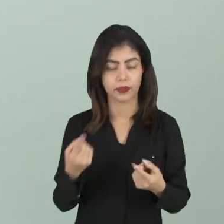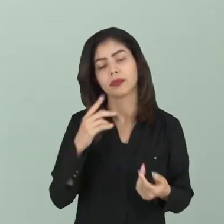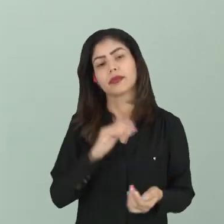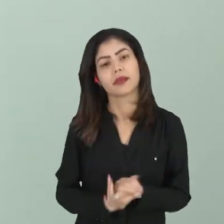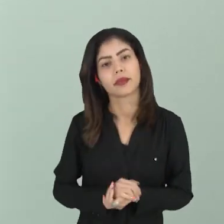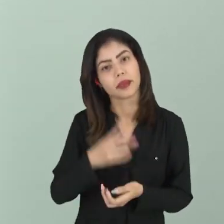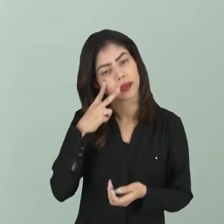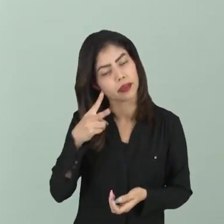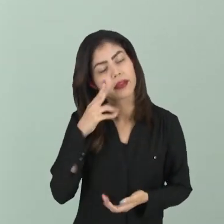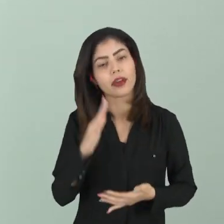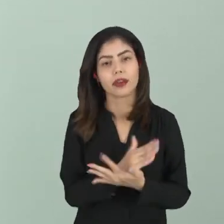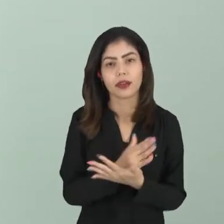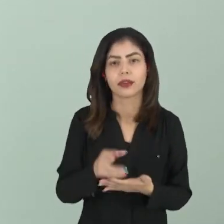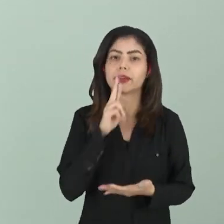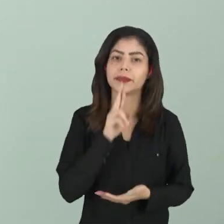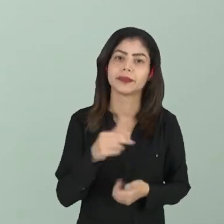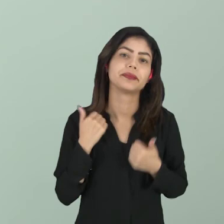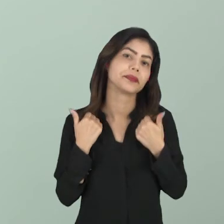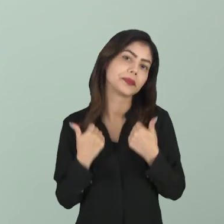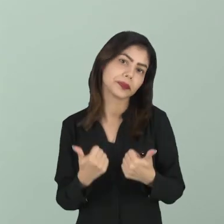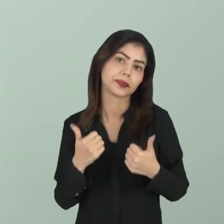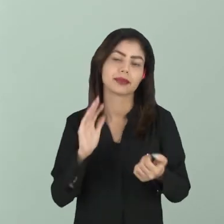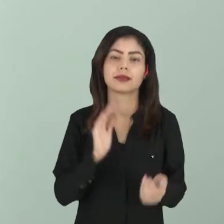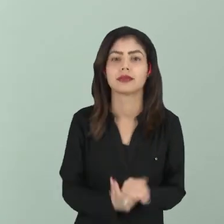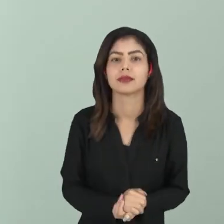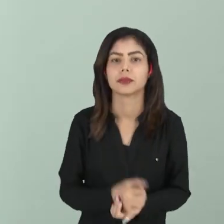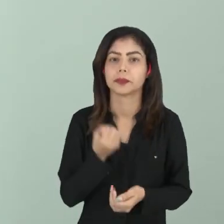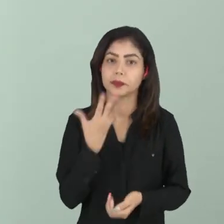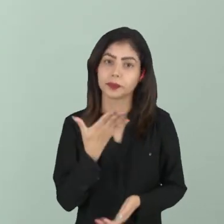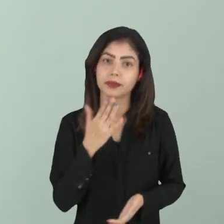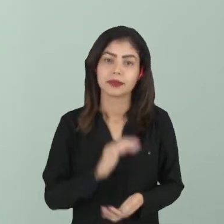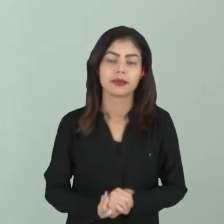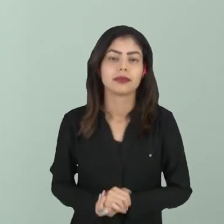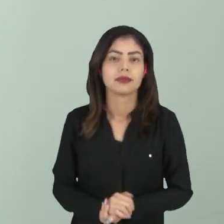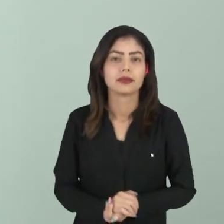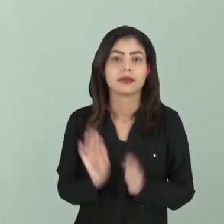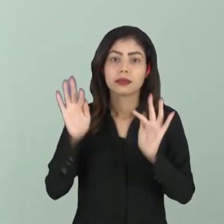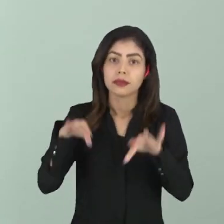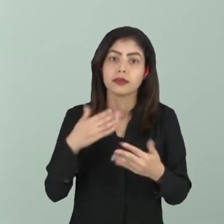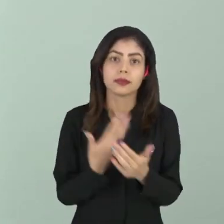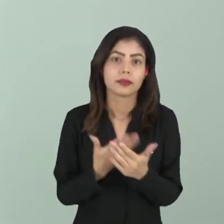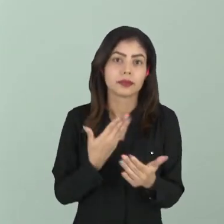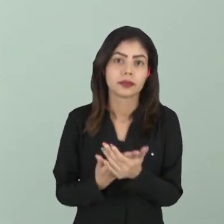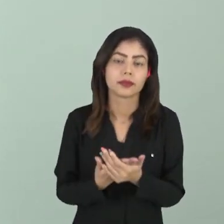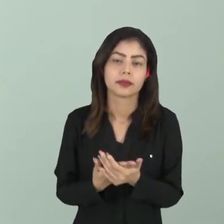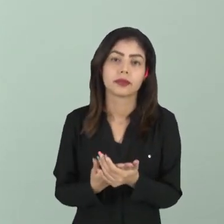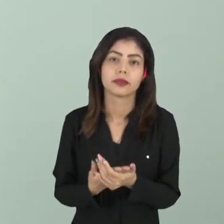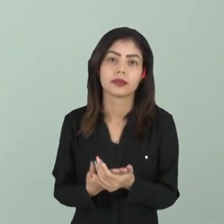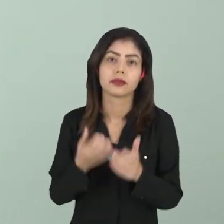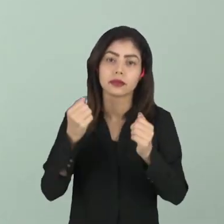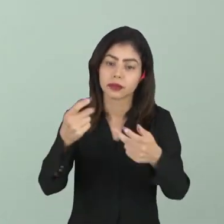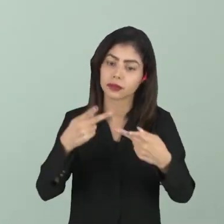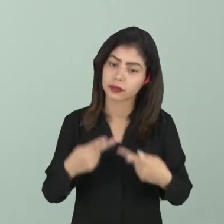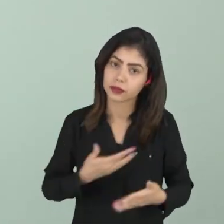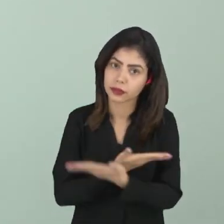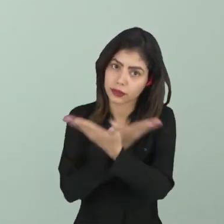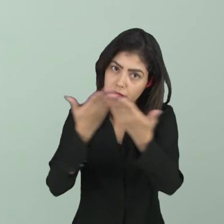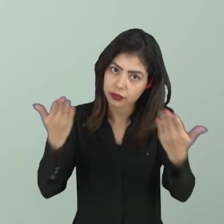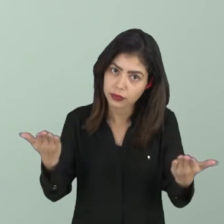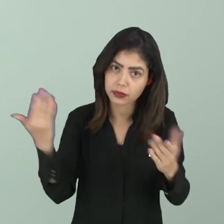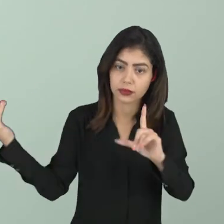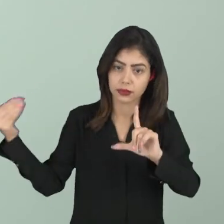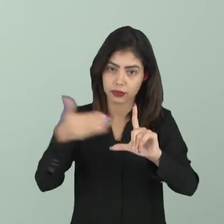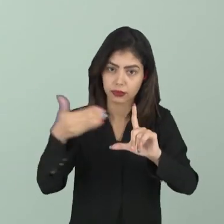gostaria muito de ver alguns desses resultados. Bom, gente, nós estamos finalizando a nossa aula. Quero te fazer um convite para que